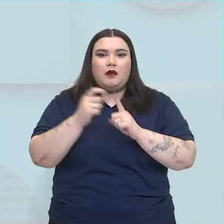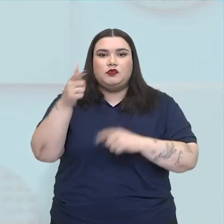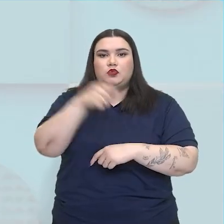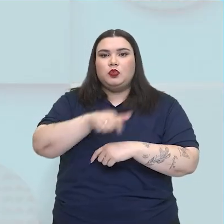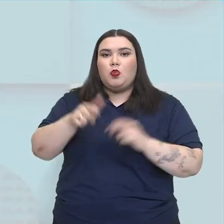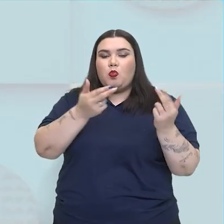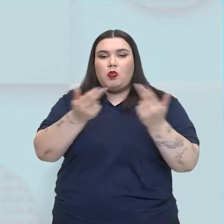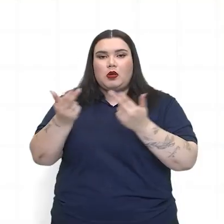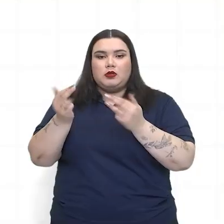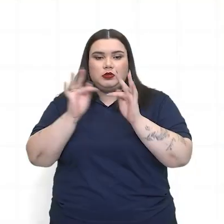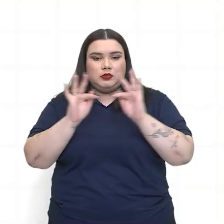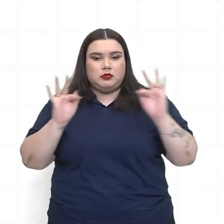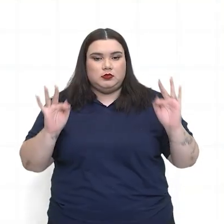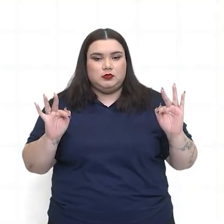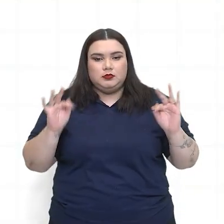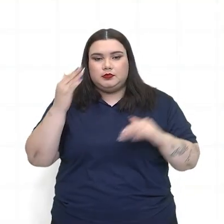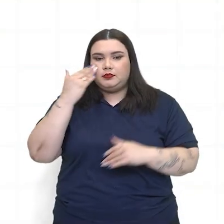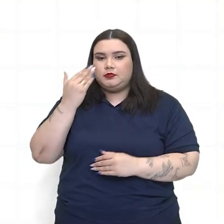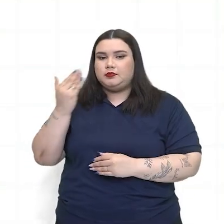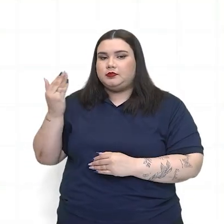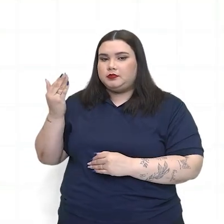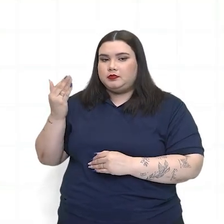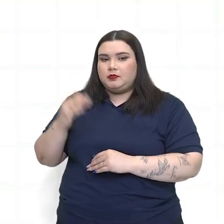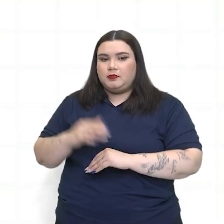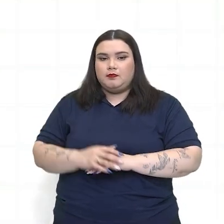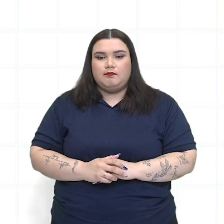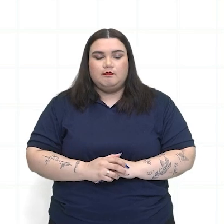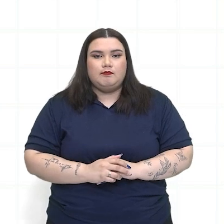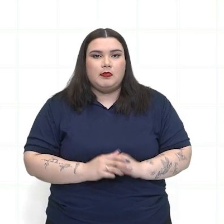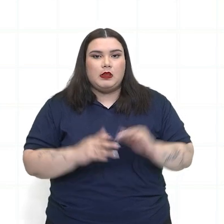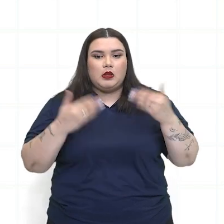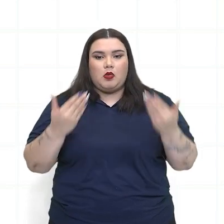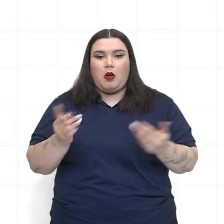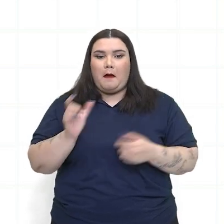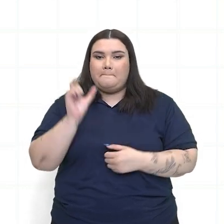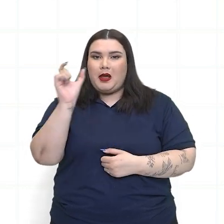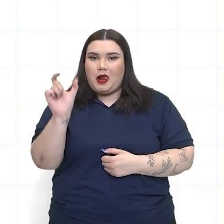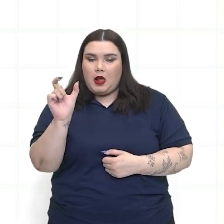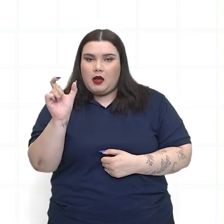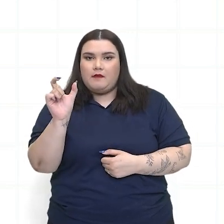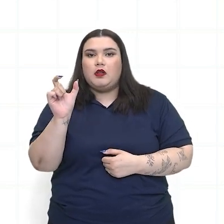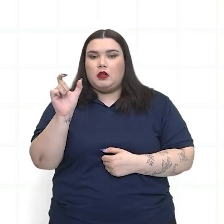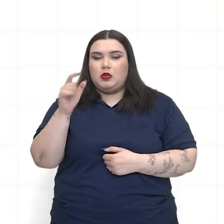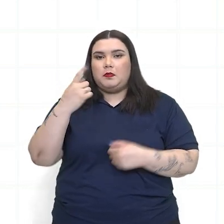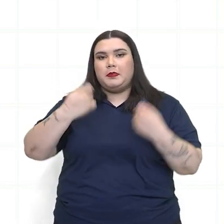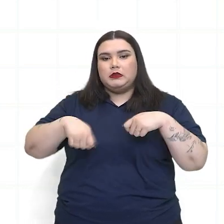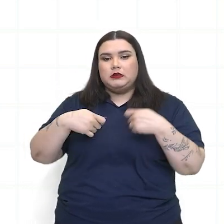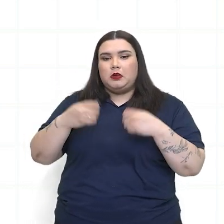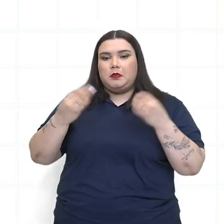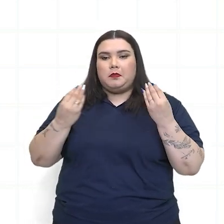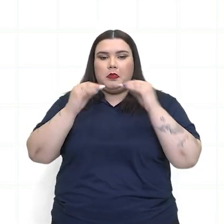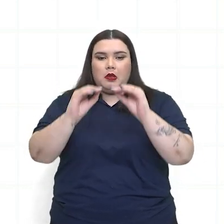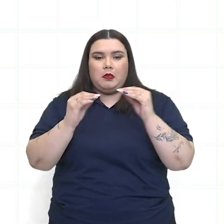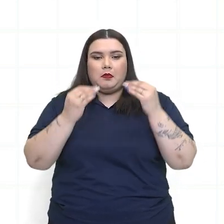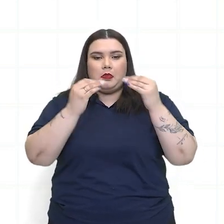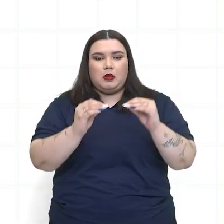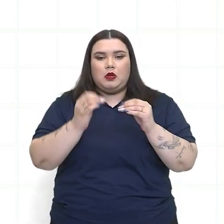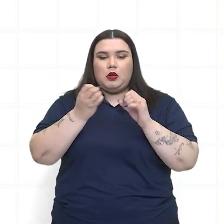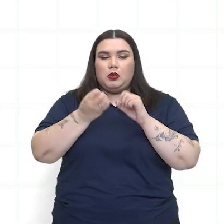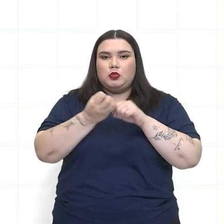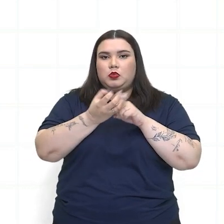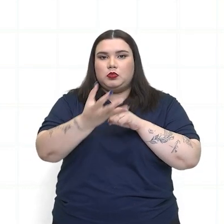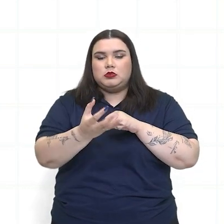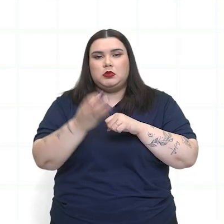frase. Vamos ver os exemplos. Então, para reforçar o sentido de um termo, nós vamos repetir essa palavra, essa